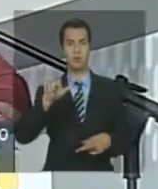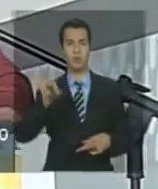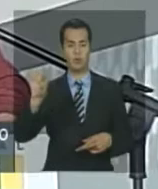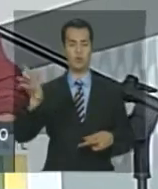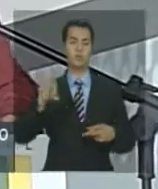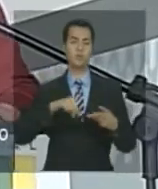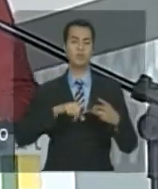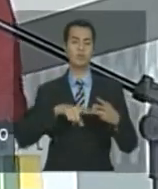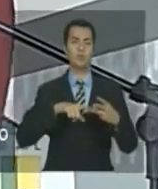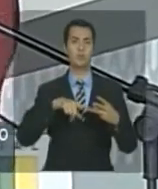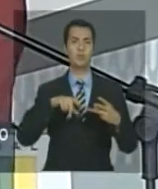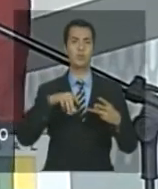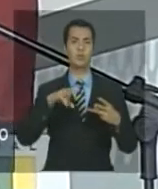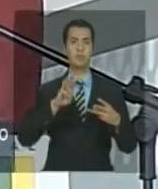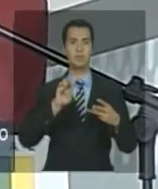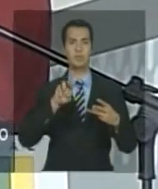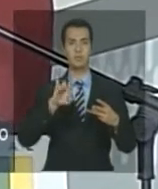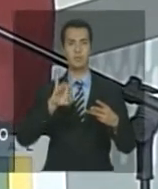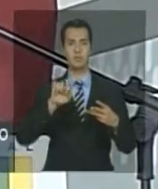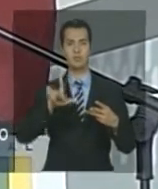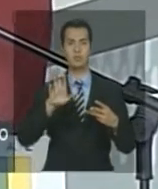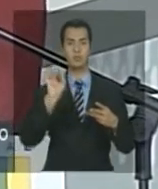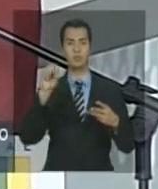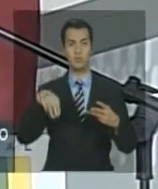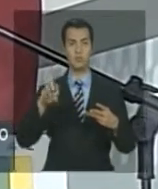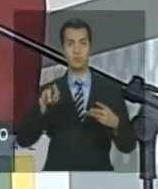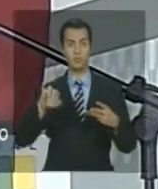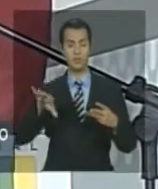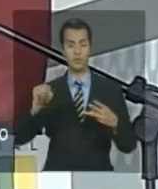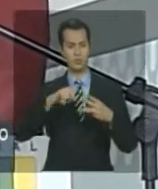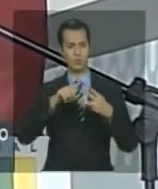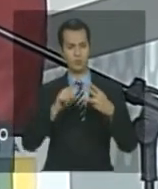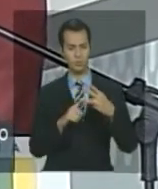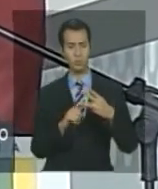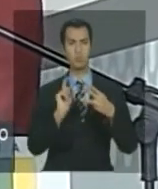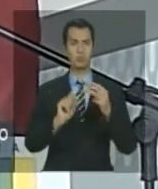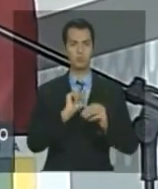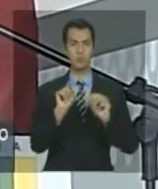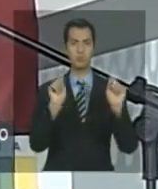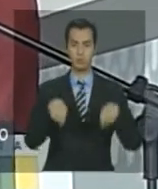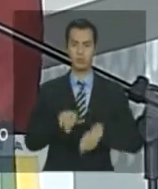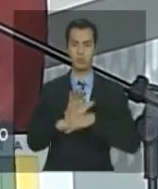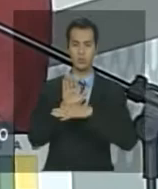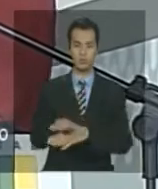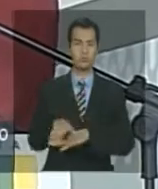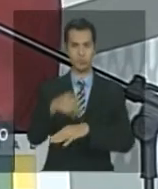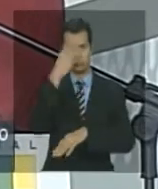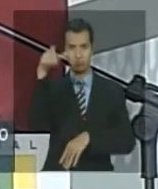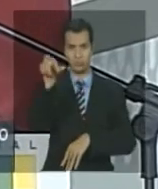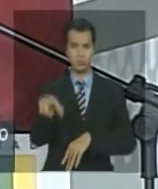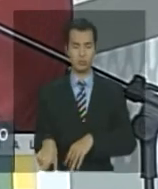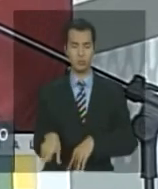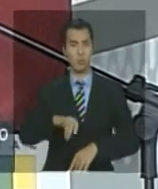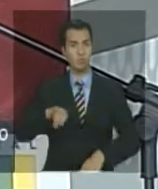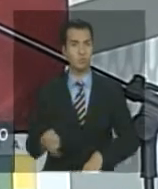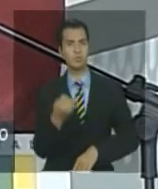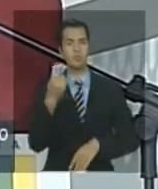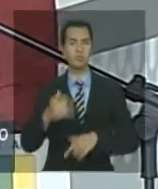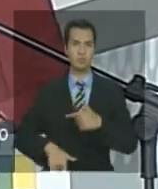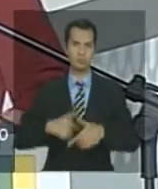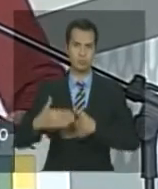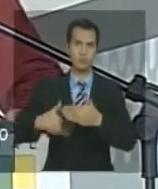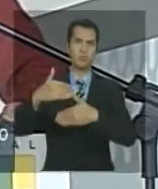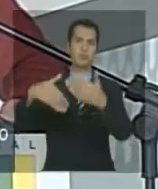e o Rio sem miséria, o que nós queremos é que ele pavimente o caminho da oportunidade, do